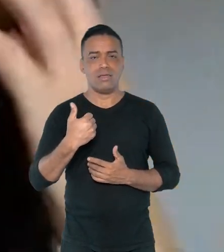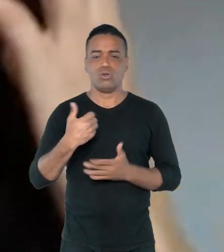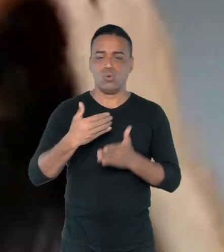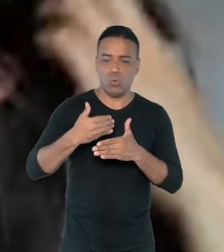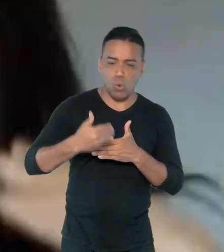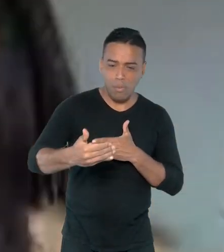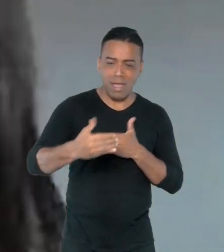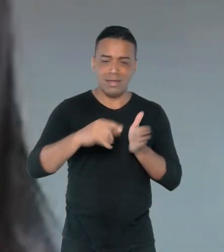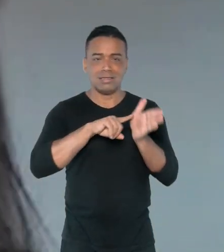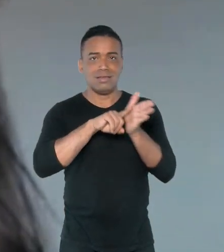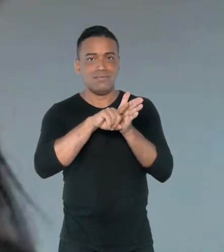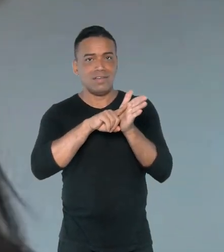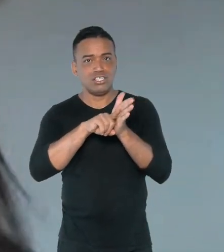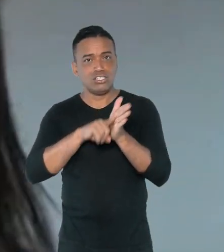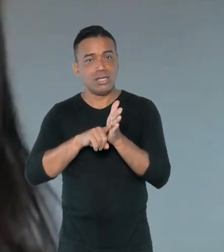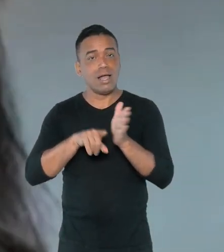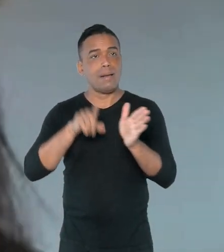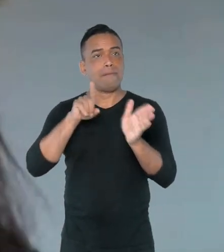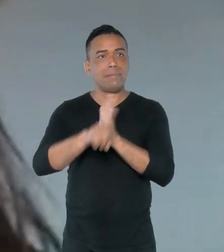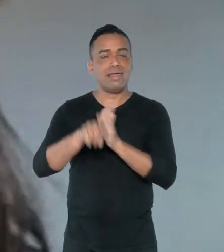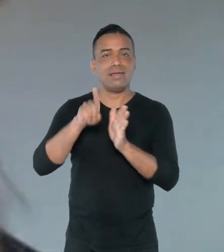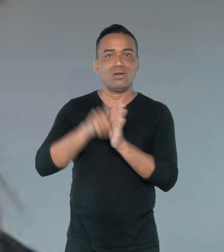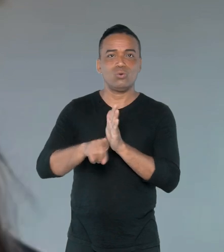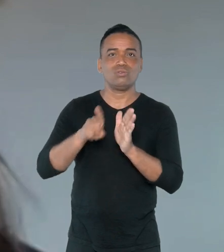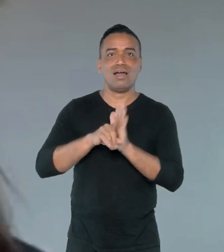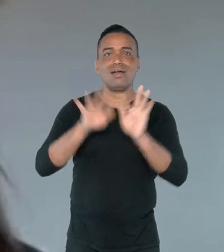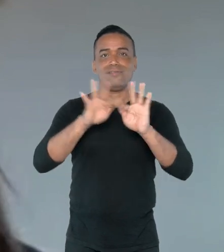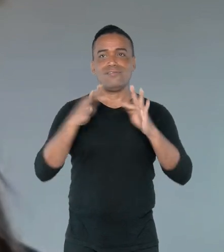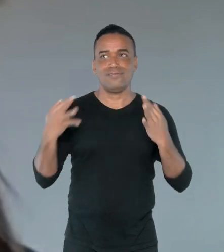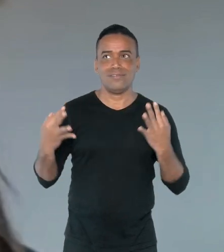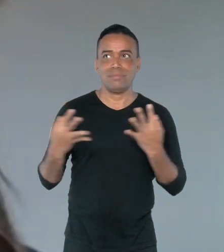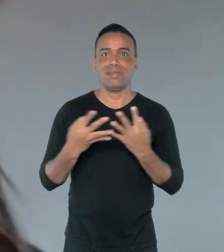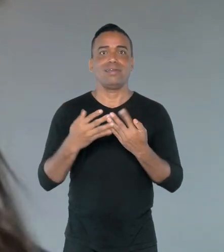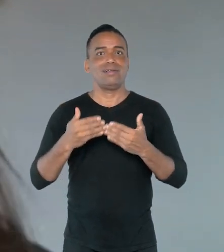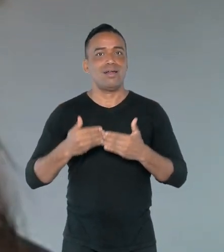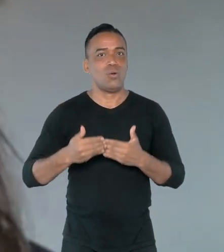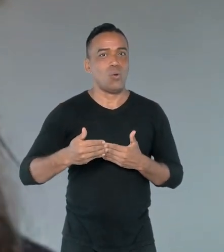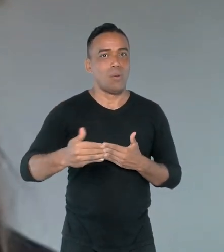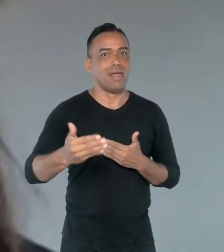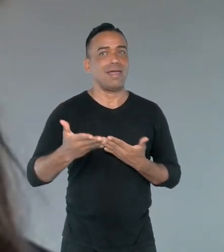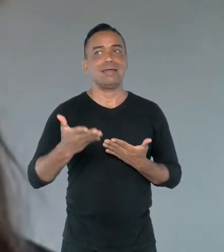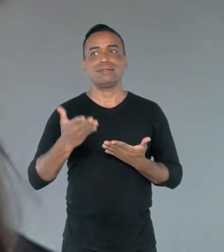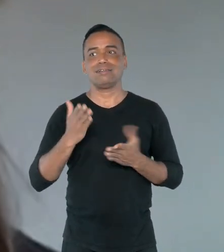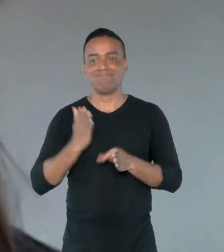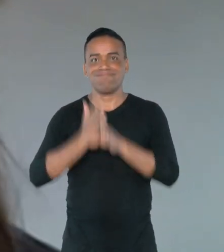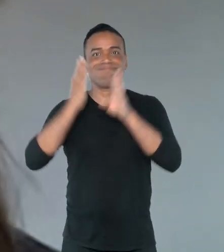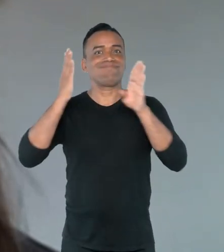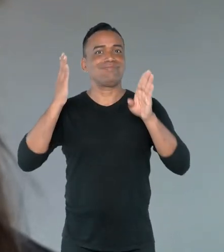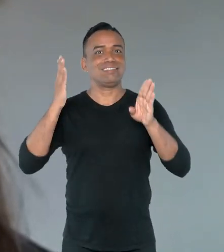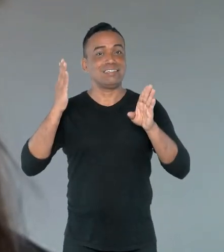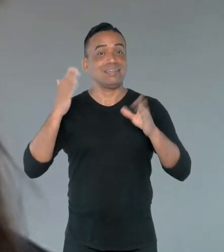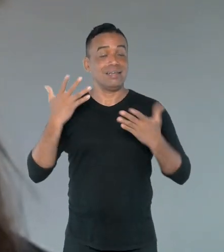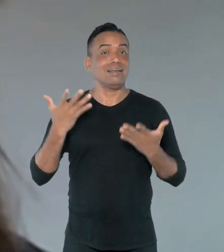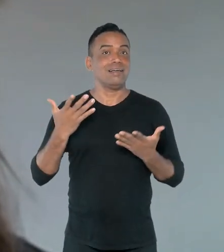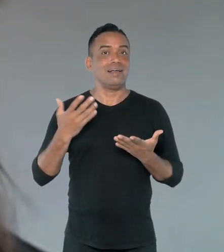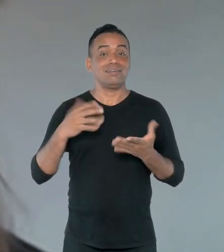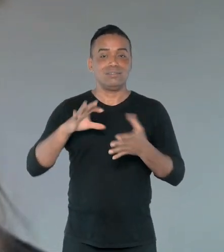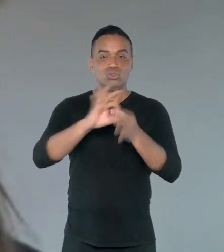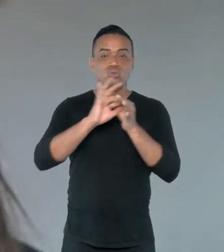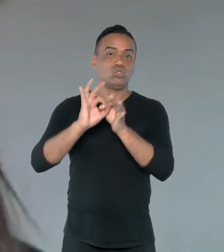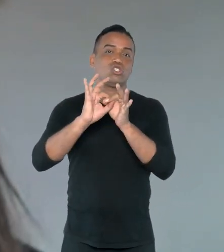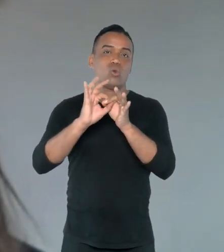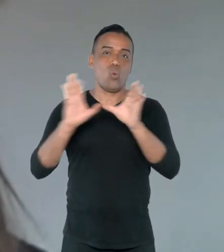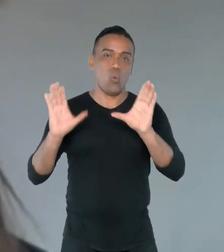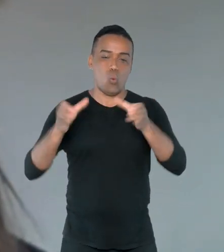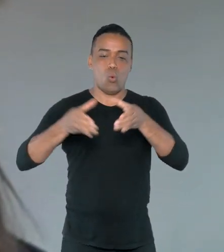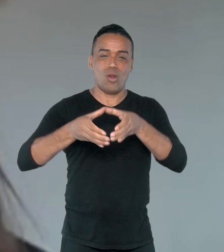e a procurar, a perguntar aos nossos familiares, a gente começa a se encontrar e aí formamos um